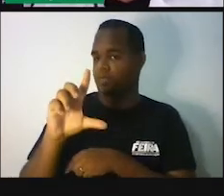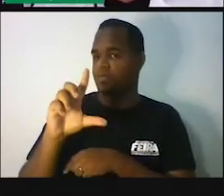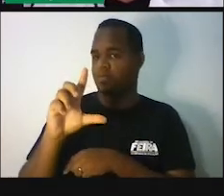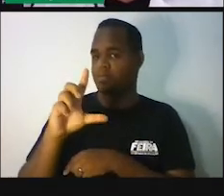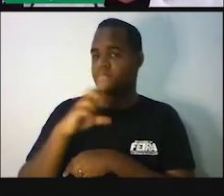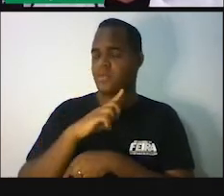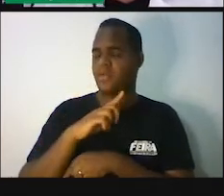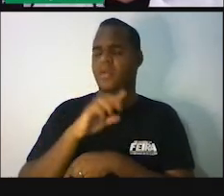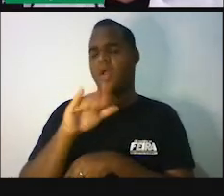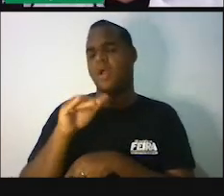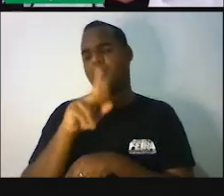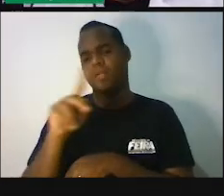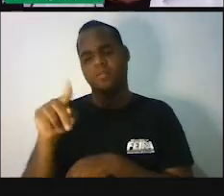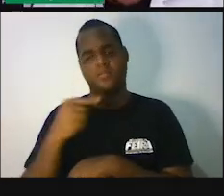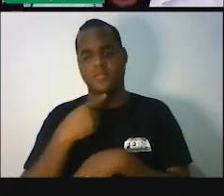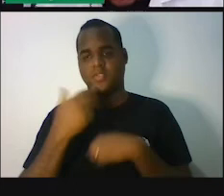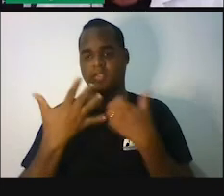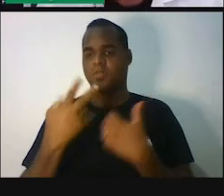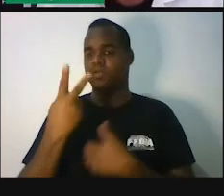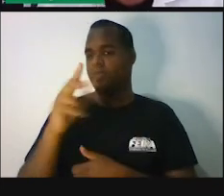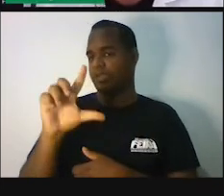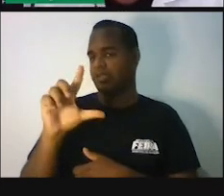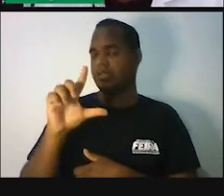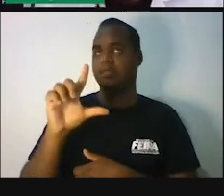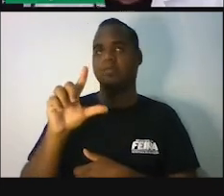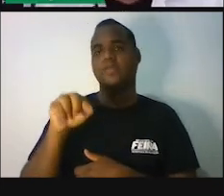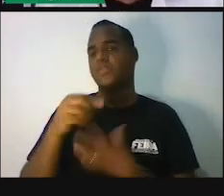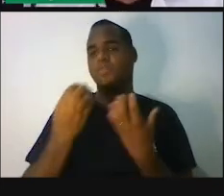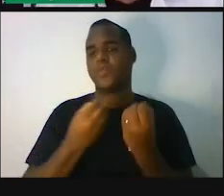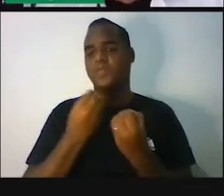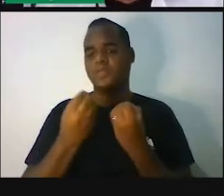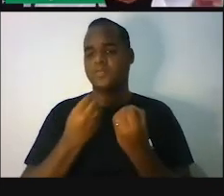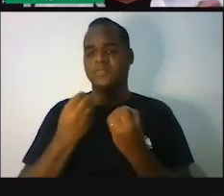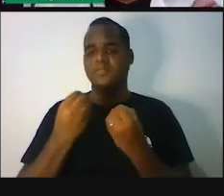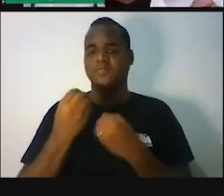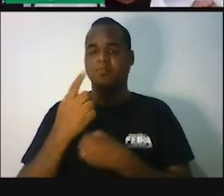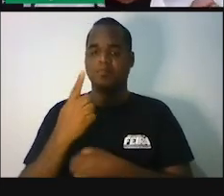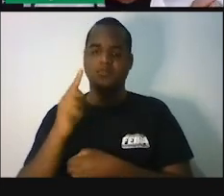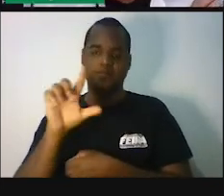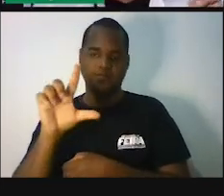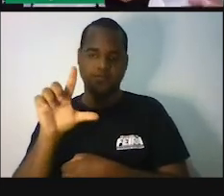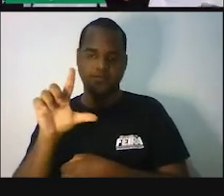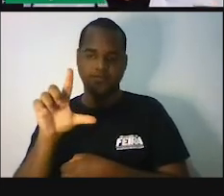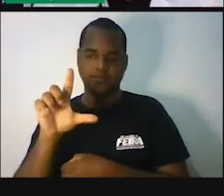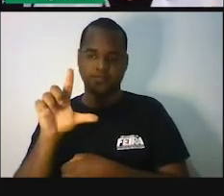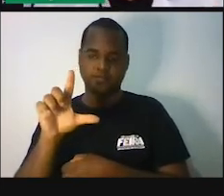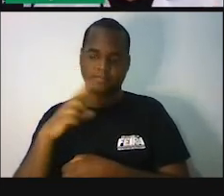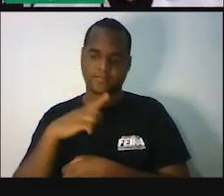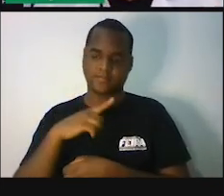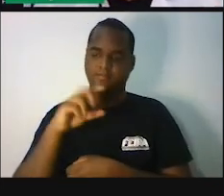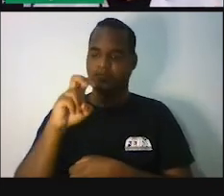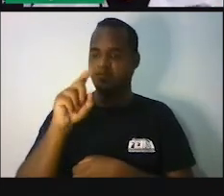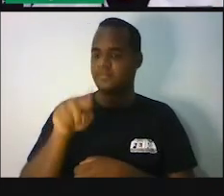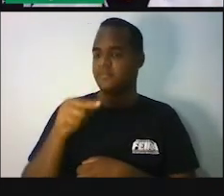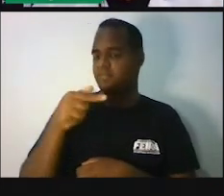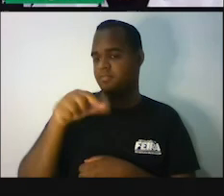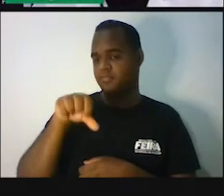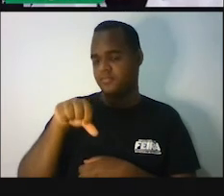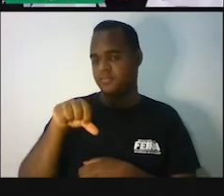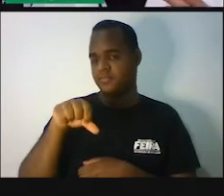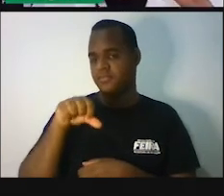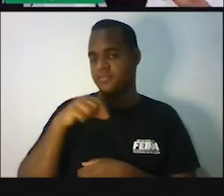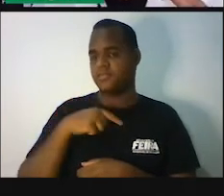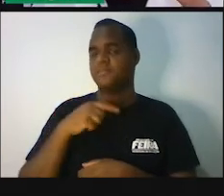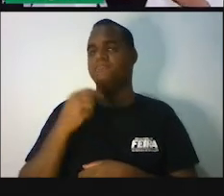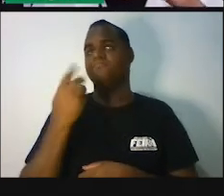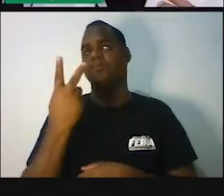Ah, professor, 2 litros ia ser assim, ó. Se 1 litro é 5,79, 2